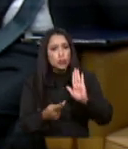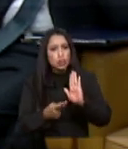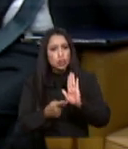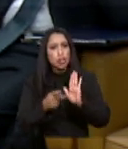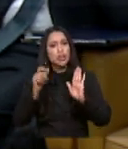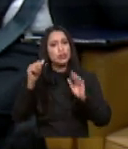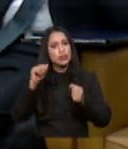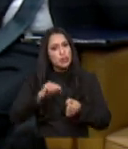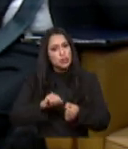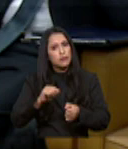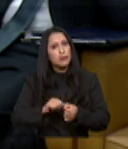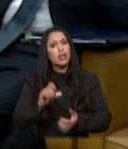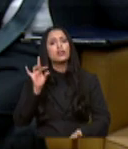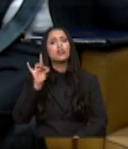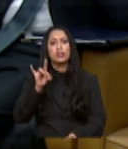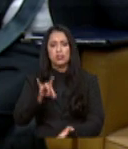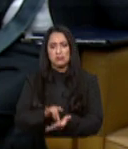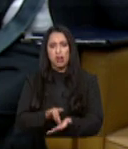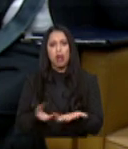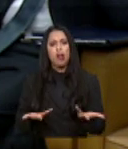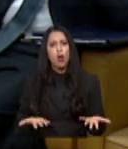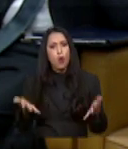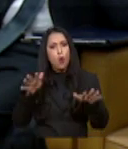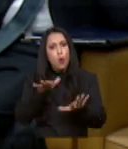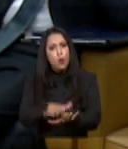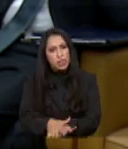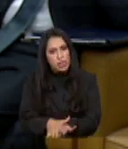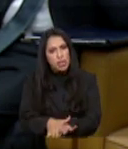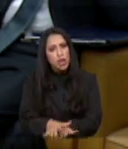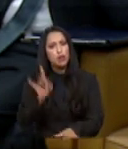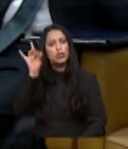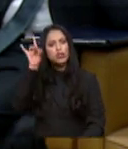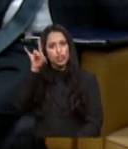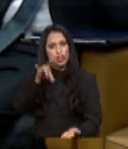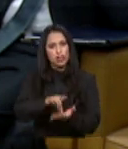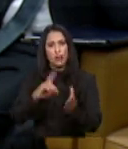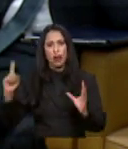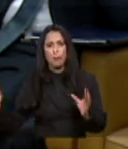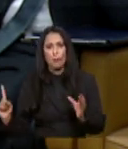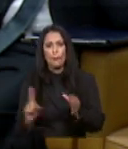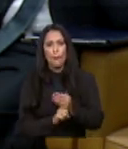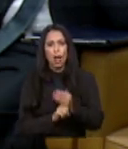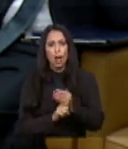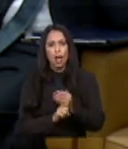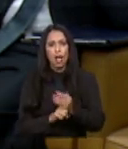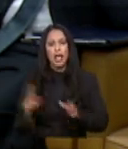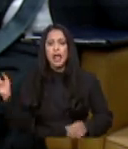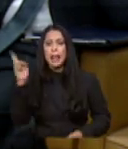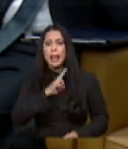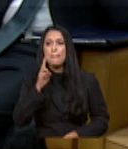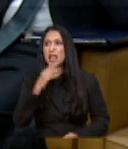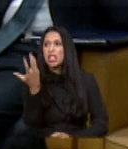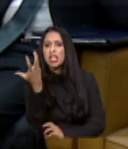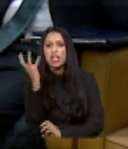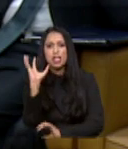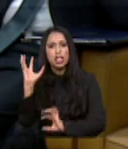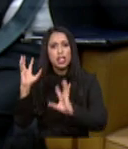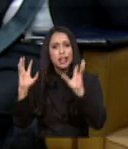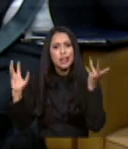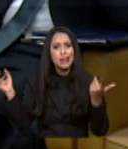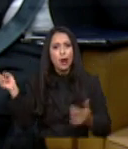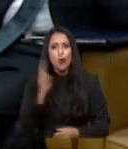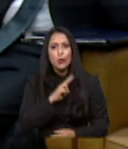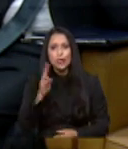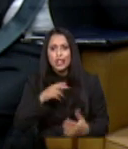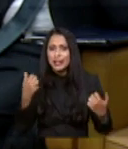que seja verdadeiramente inclusivo, que considere a emergência climática com um senso de urgência